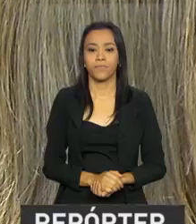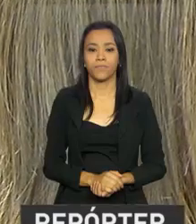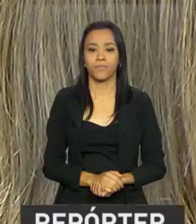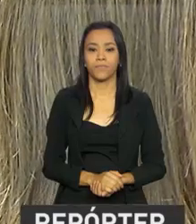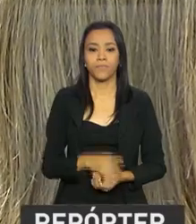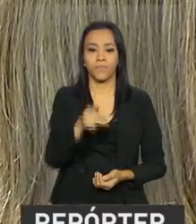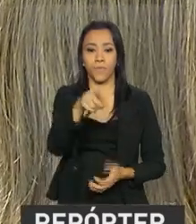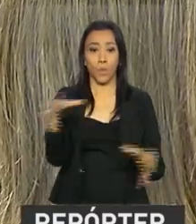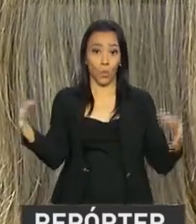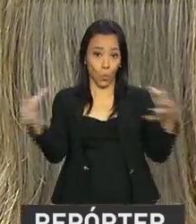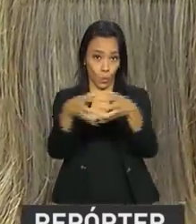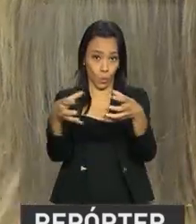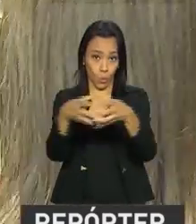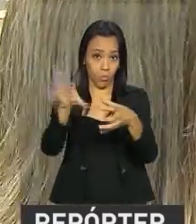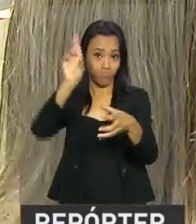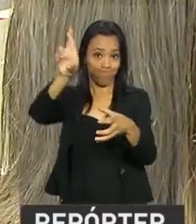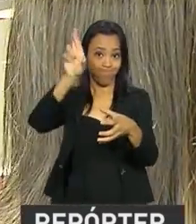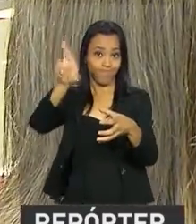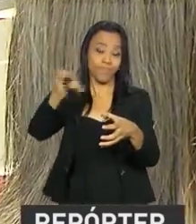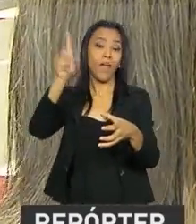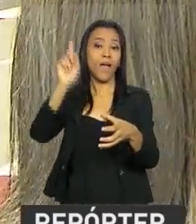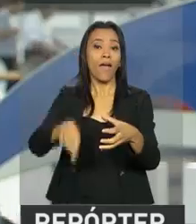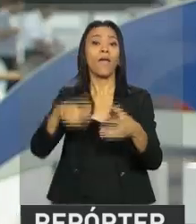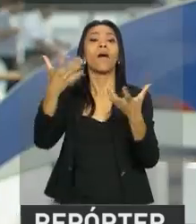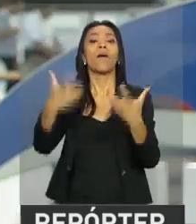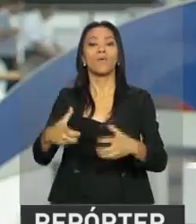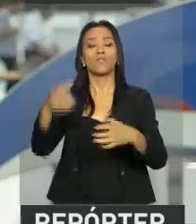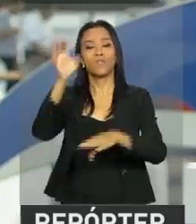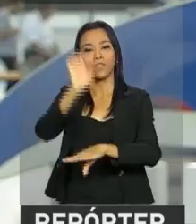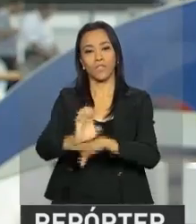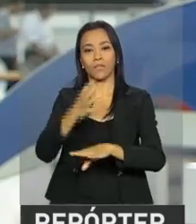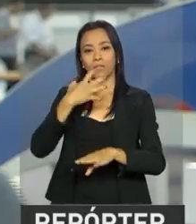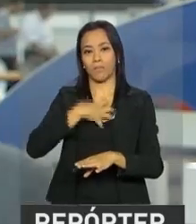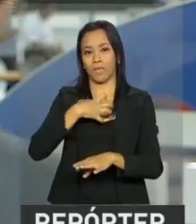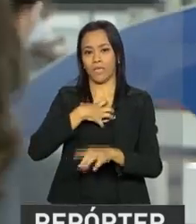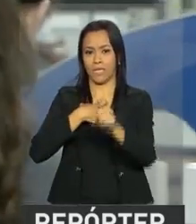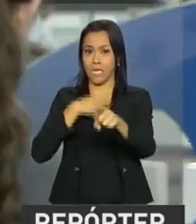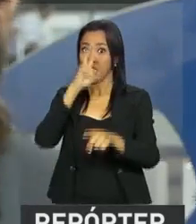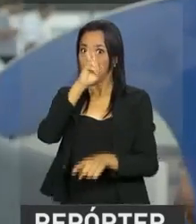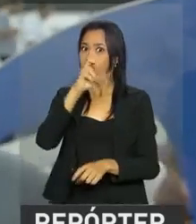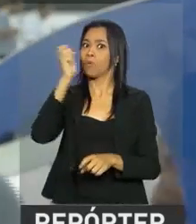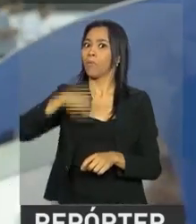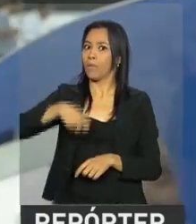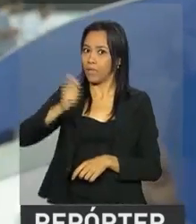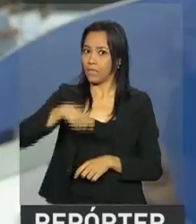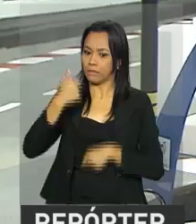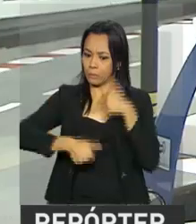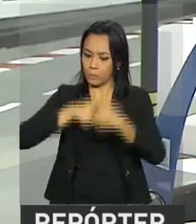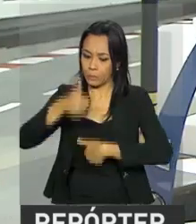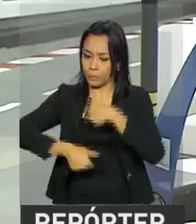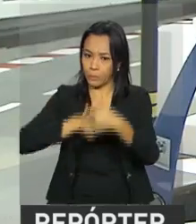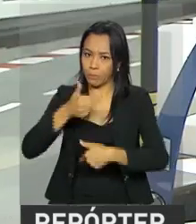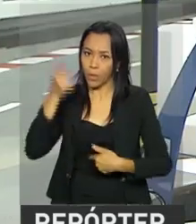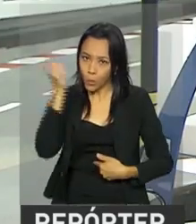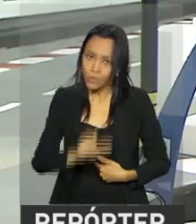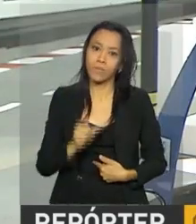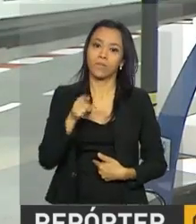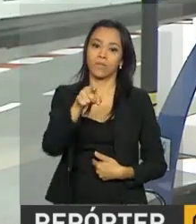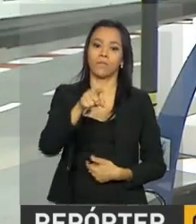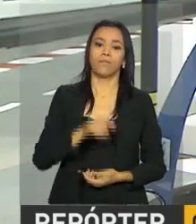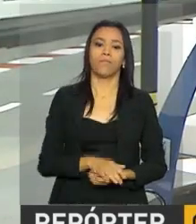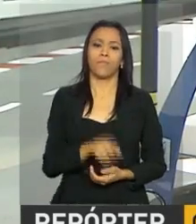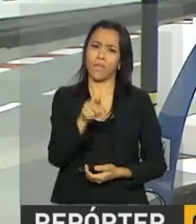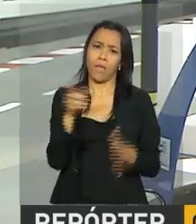A equipe responsável pelo projeto é de Feira de Santana, na Bahia, e levou 5 meses para colocar o carro em funcionamento. Por ele ser